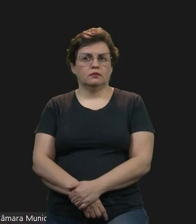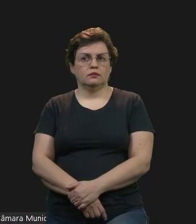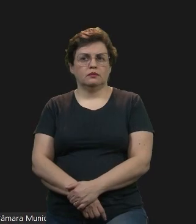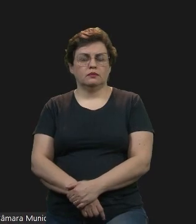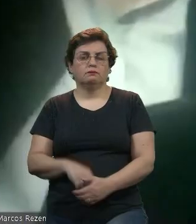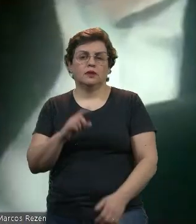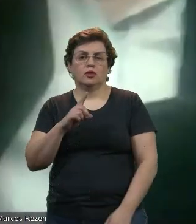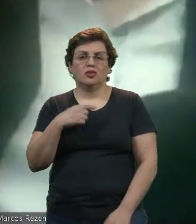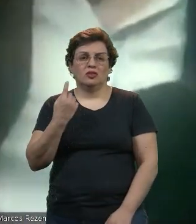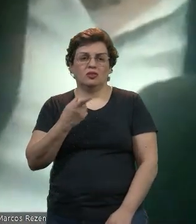Nós tivemos um problema no